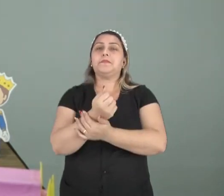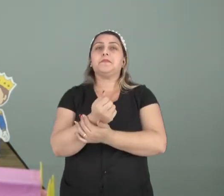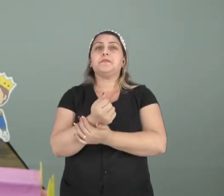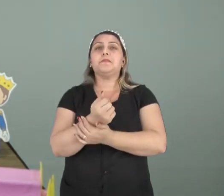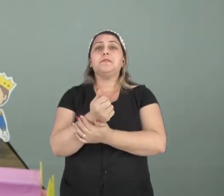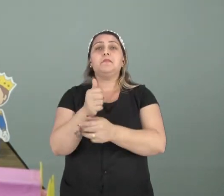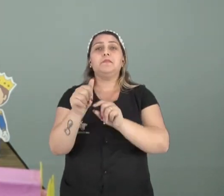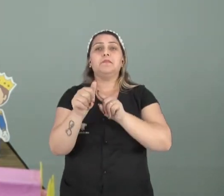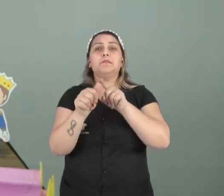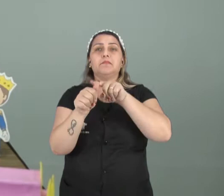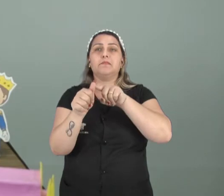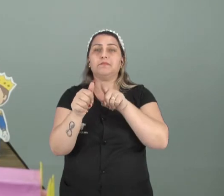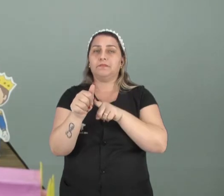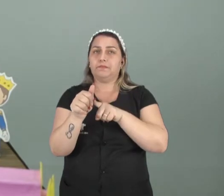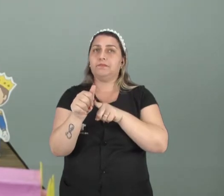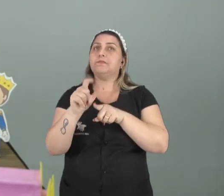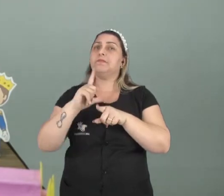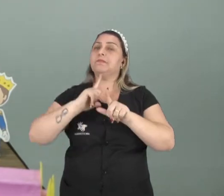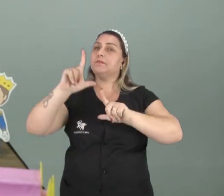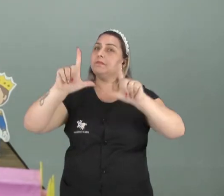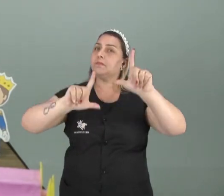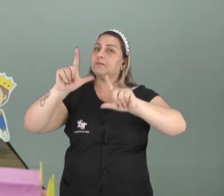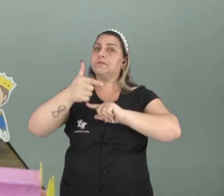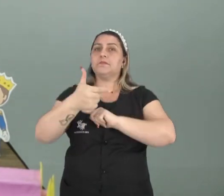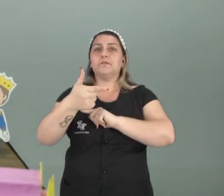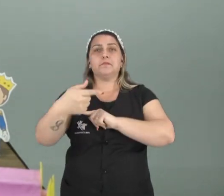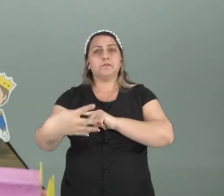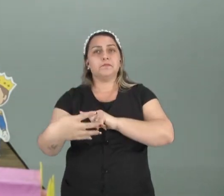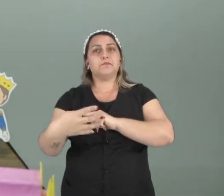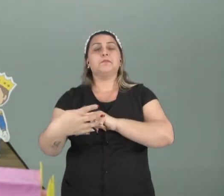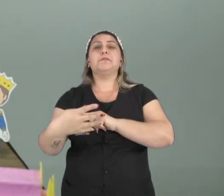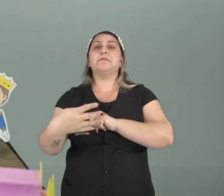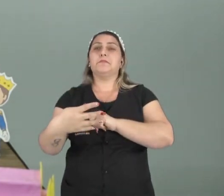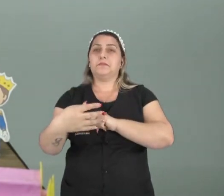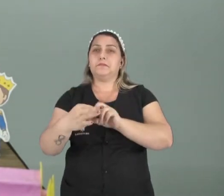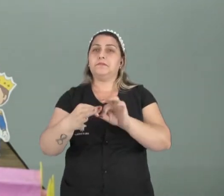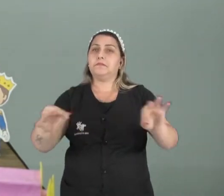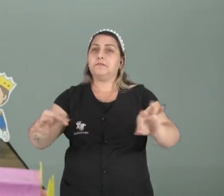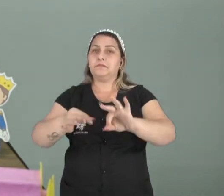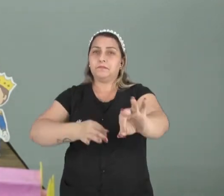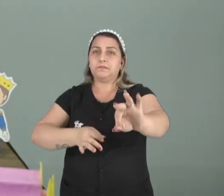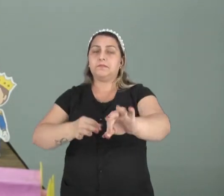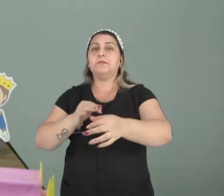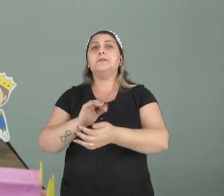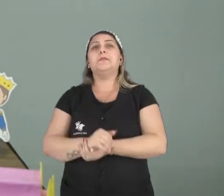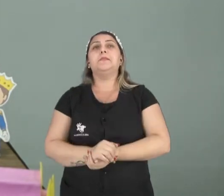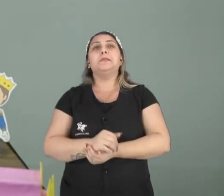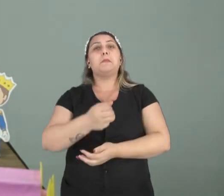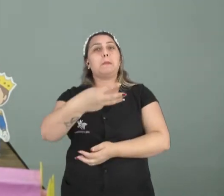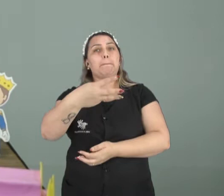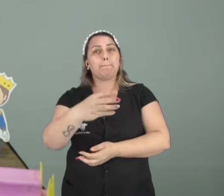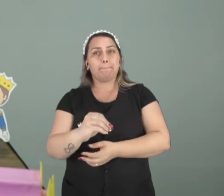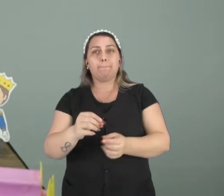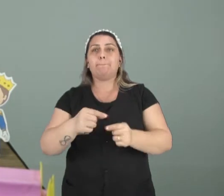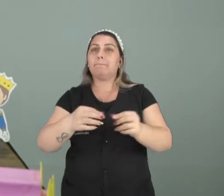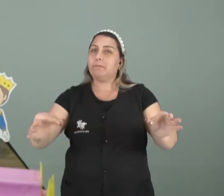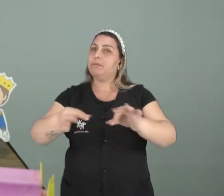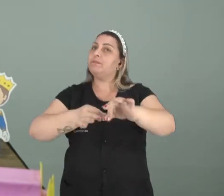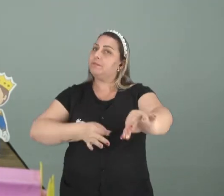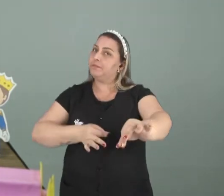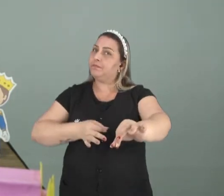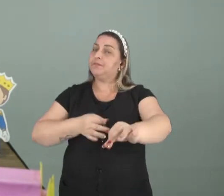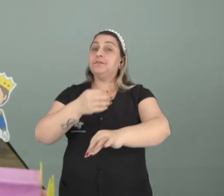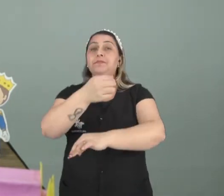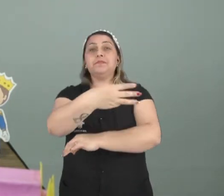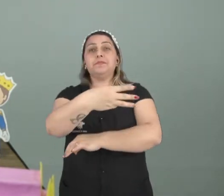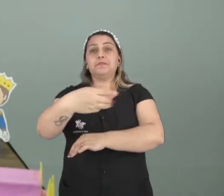por polegadas. Então, existe TVs de 24 polegadas, é um tamanho. De 30 polegadas,